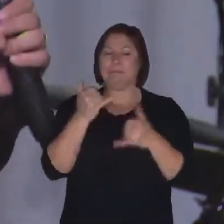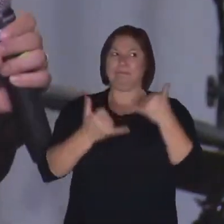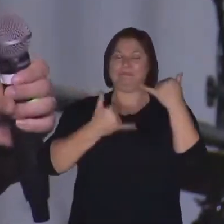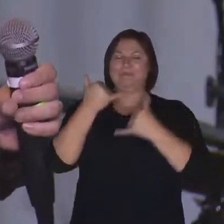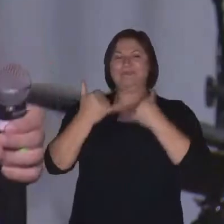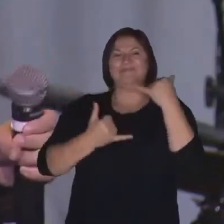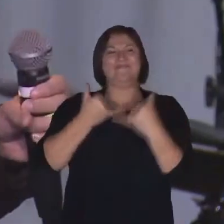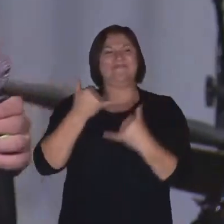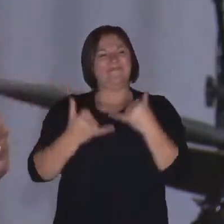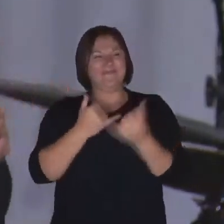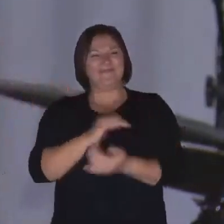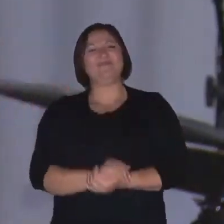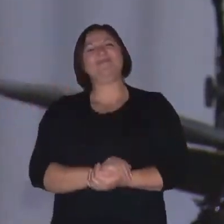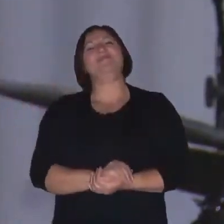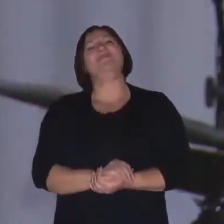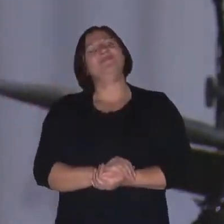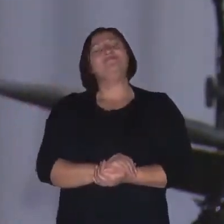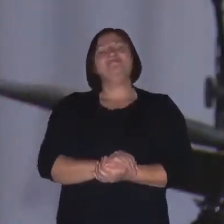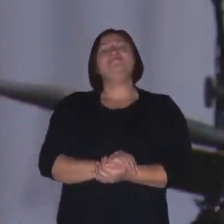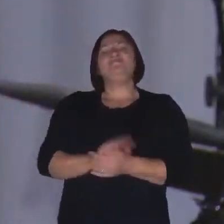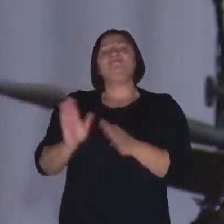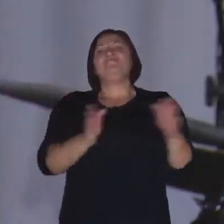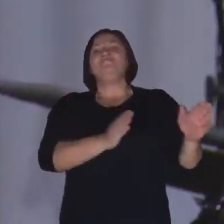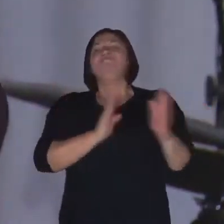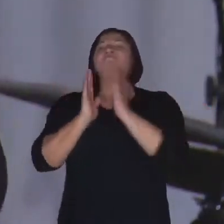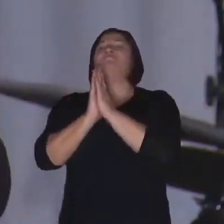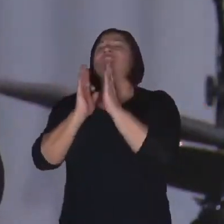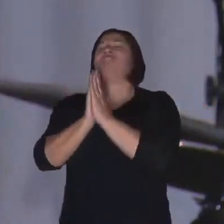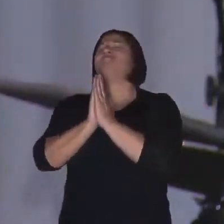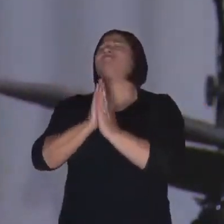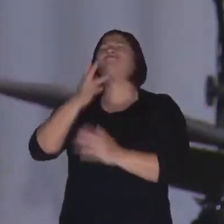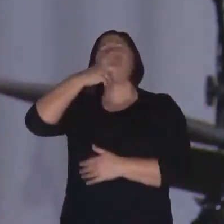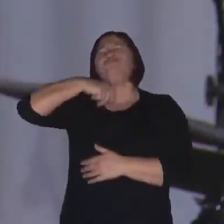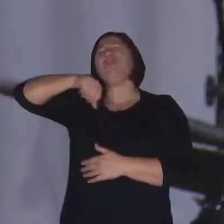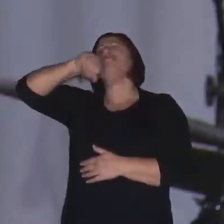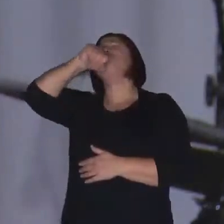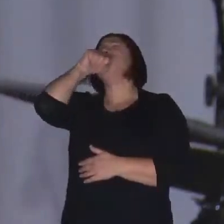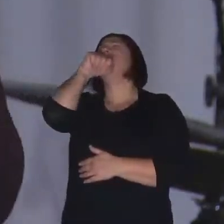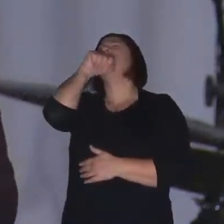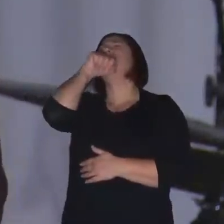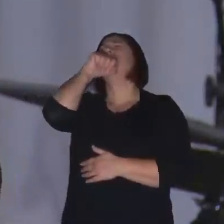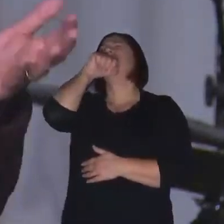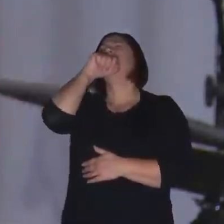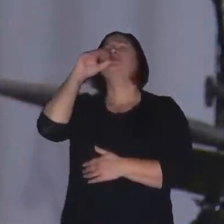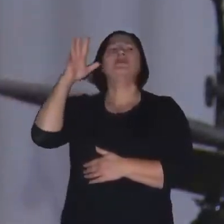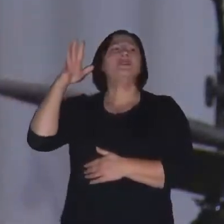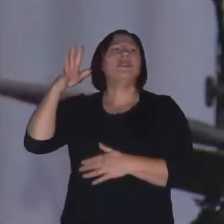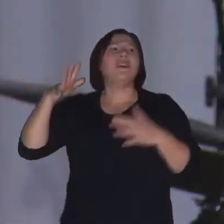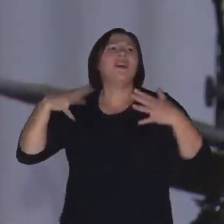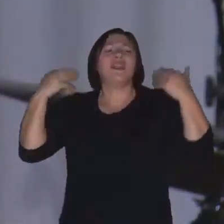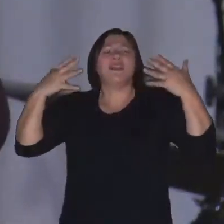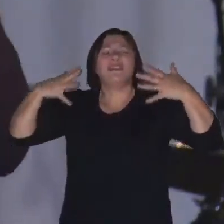Amém. Isso aí. Pai, que alegria para mim poder servir a tua igreja. Que alegria para mim poder pregar o